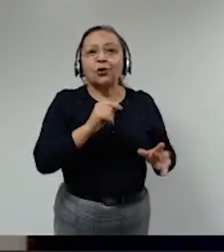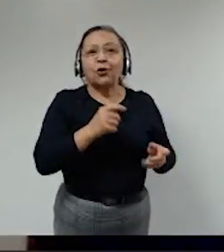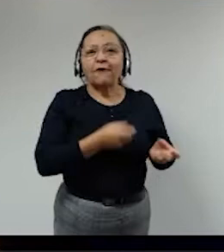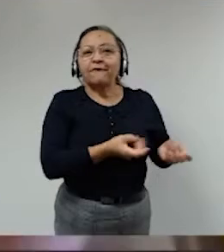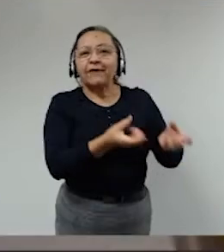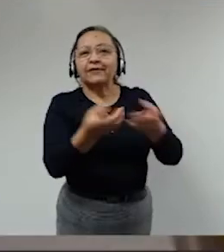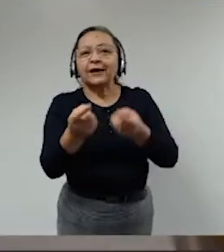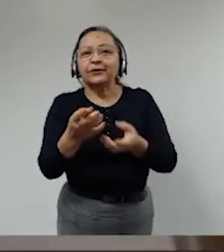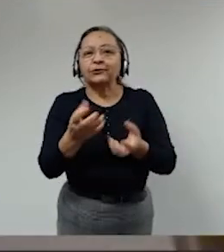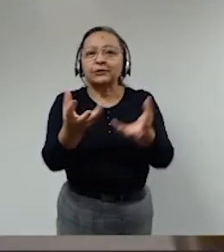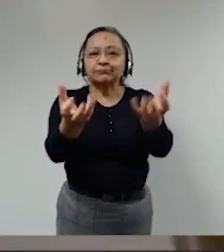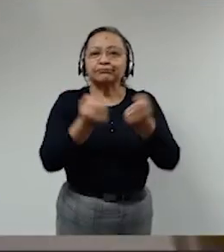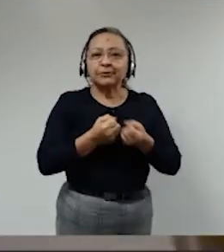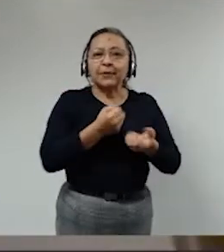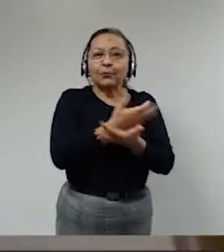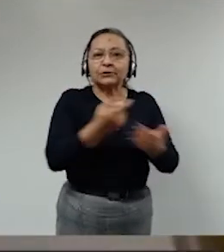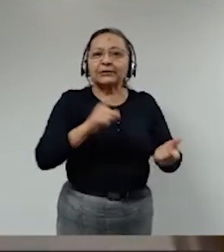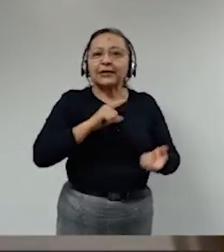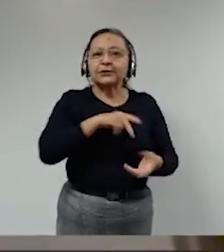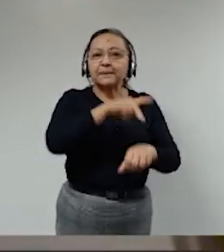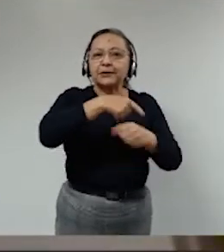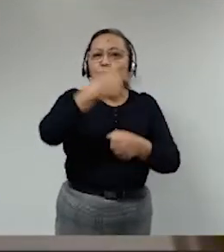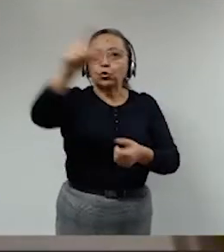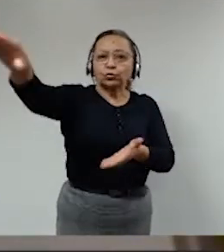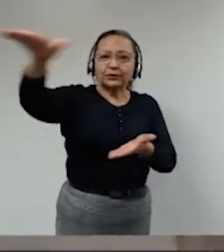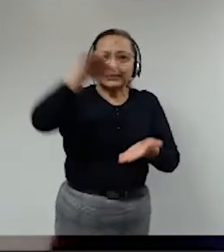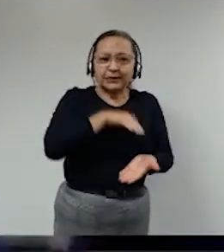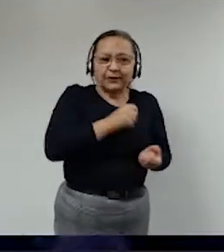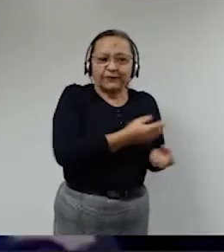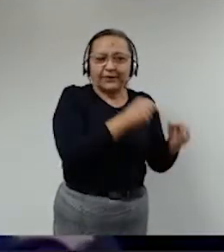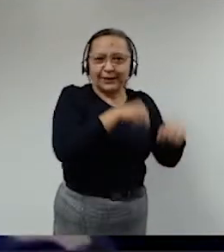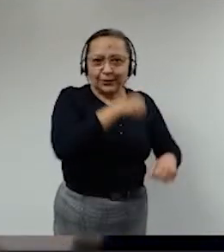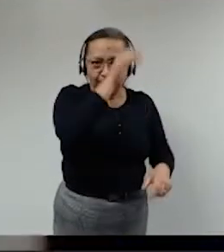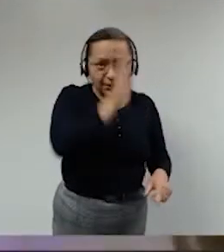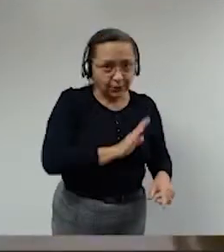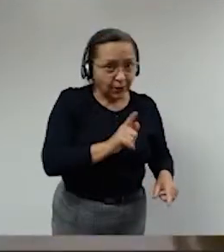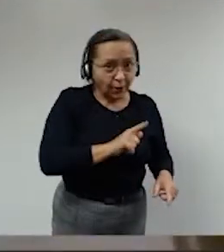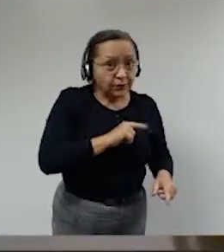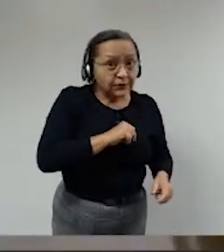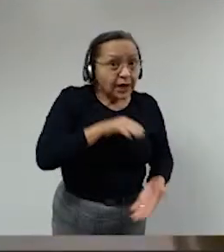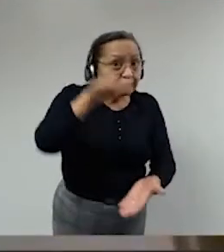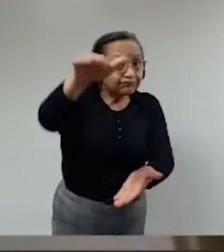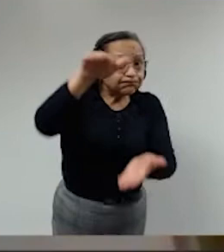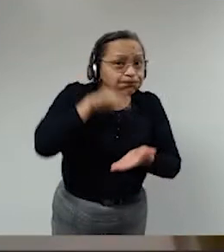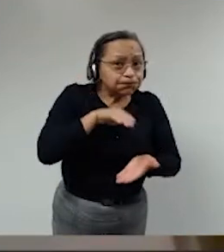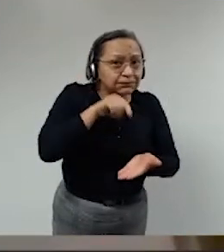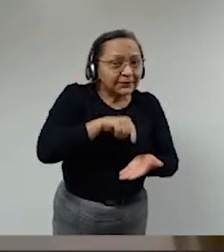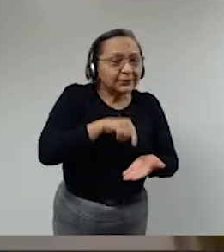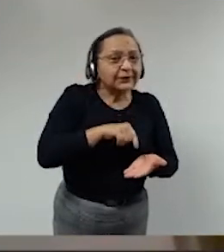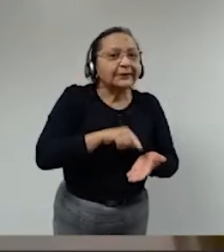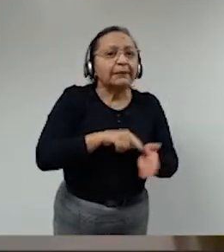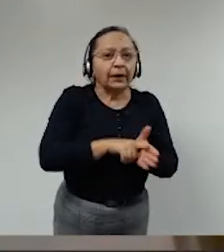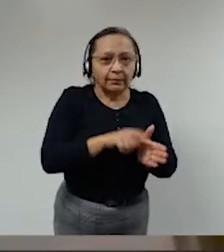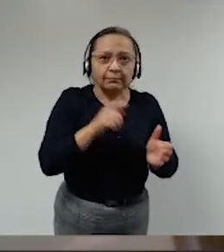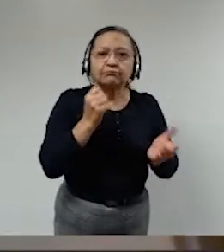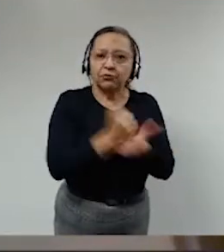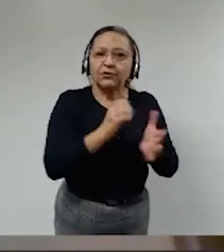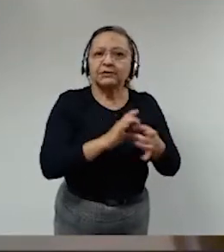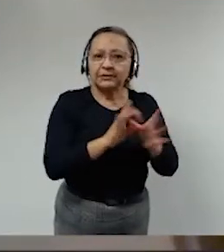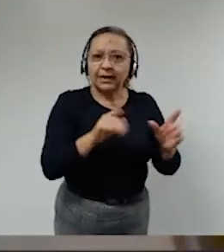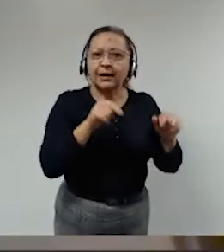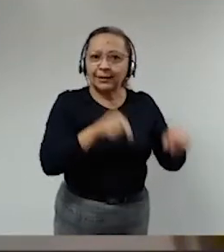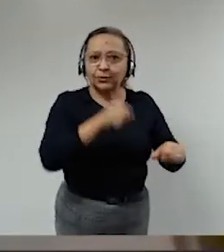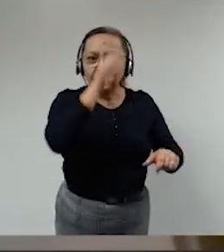conteúdo que vem de fora e licenciando esse conteúdo para ser exibido aqui no Brasil, né? Quer dizer, você importar um conteúdo que vem de fora e licenciar para exibir aqui no Brasil, o